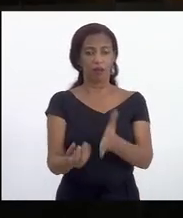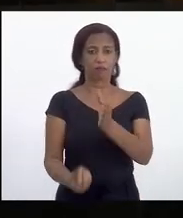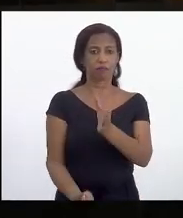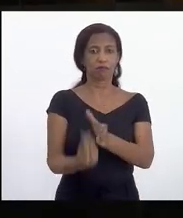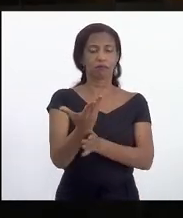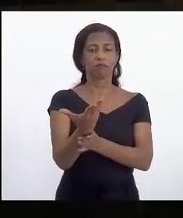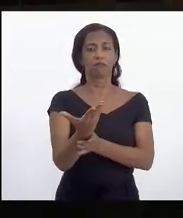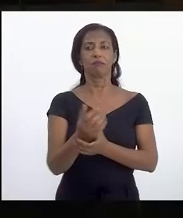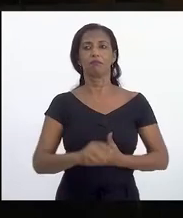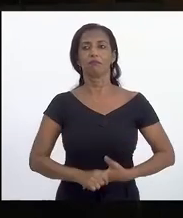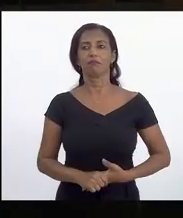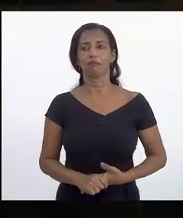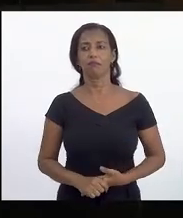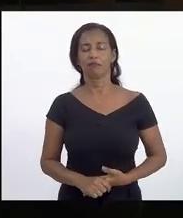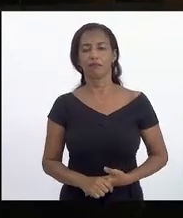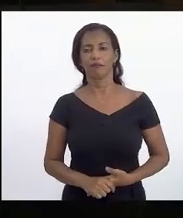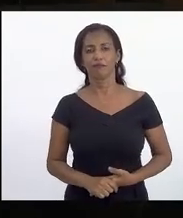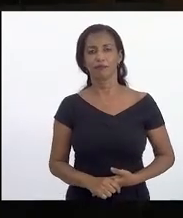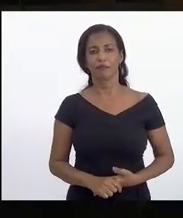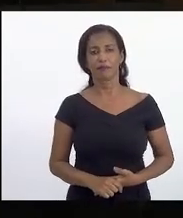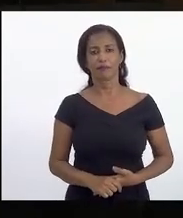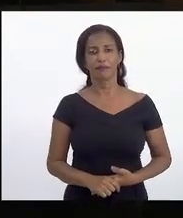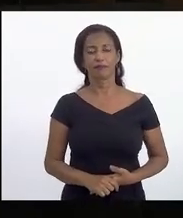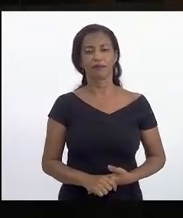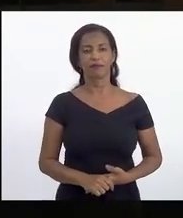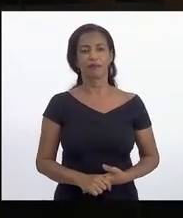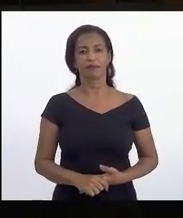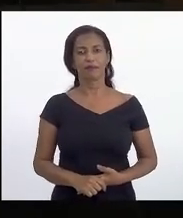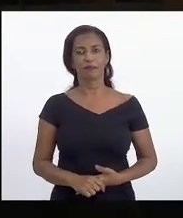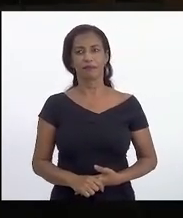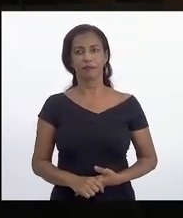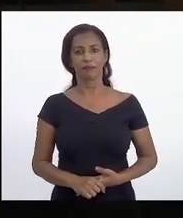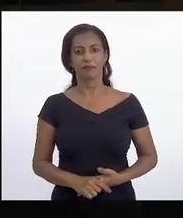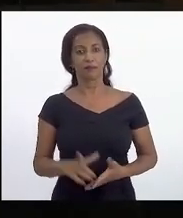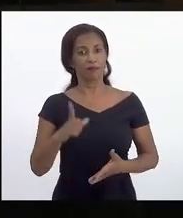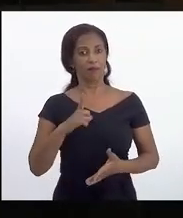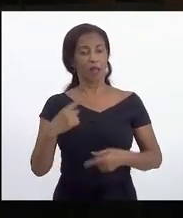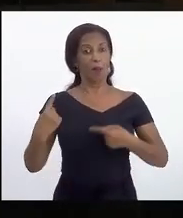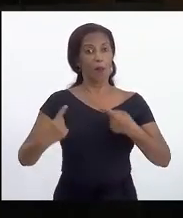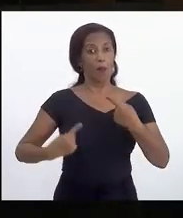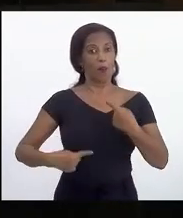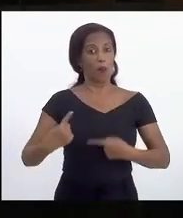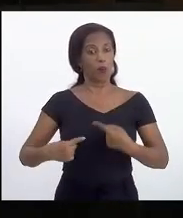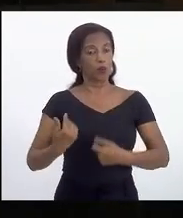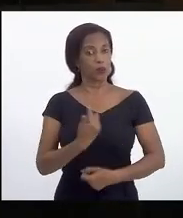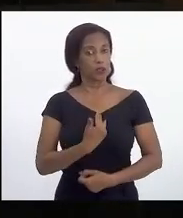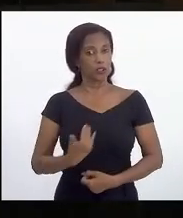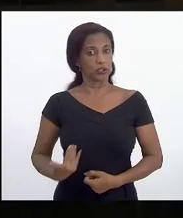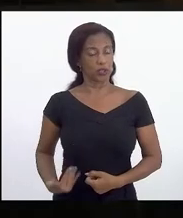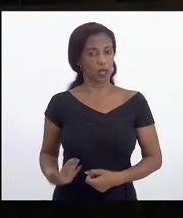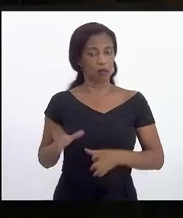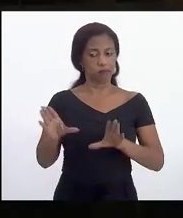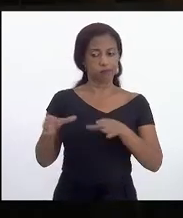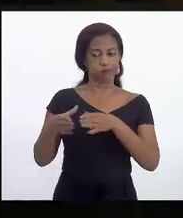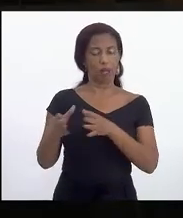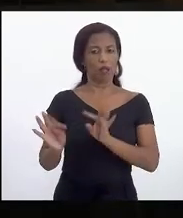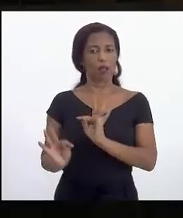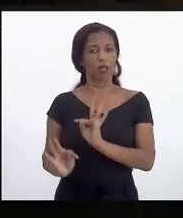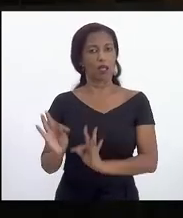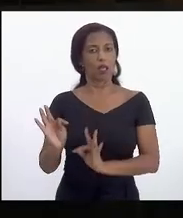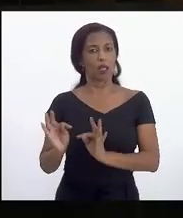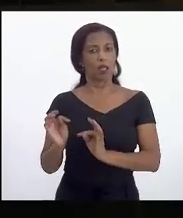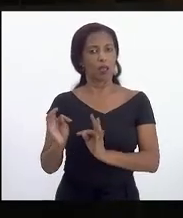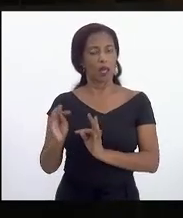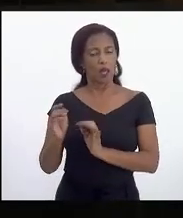a criação e é dispõe sobre a política pública para o fomento da economia